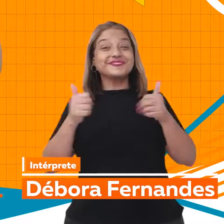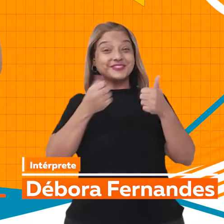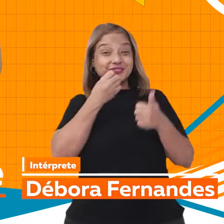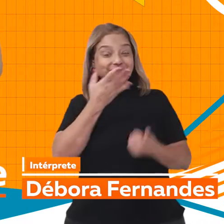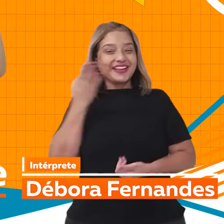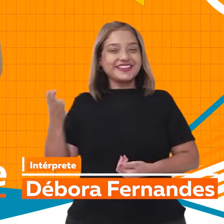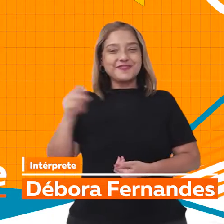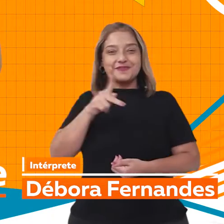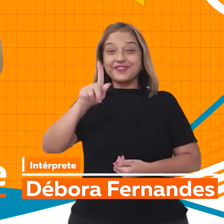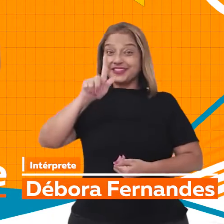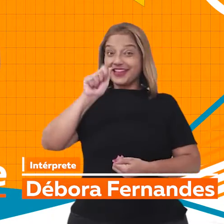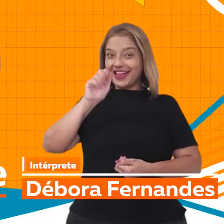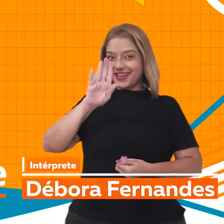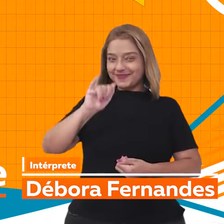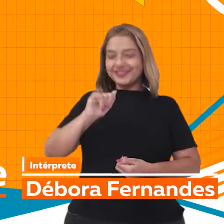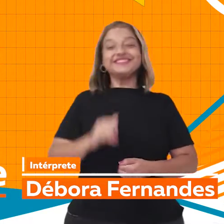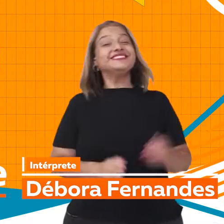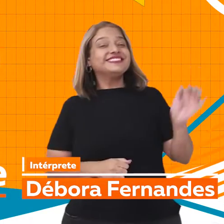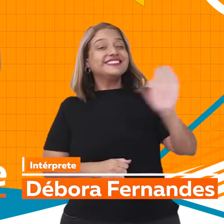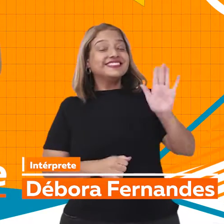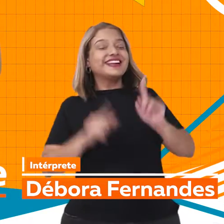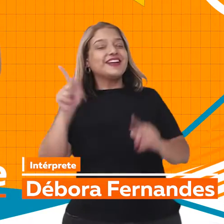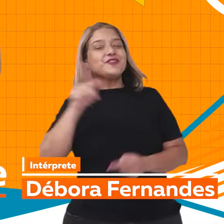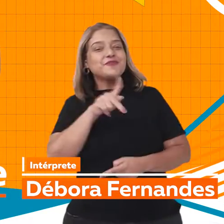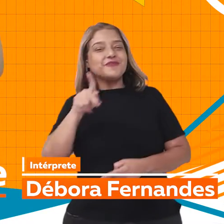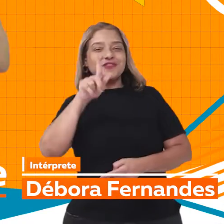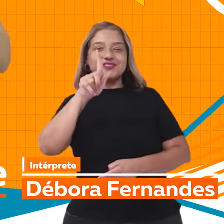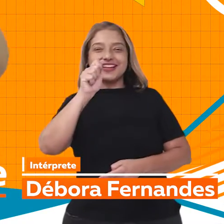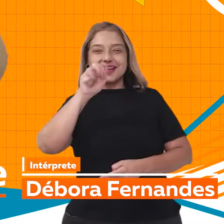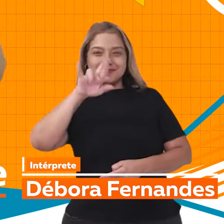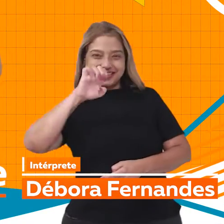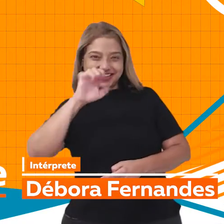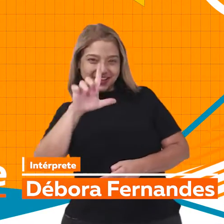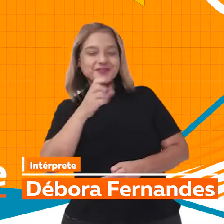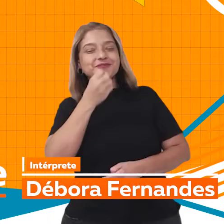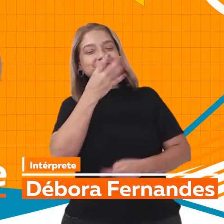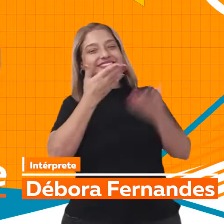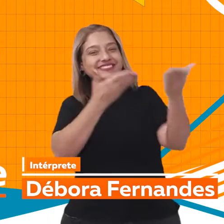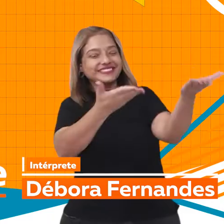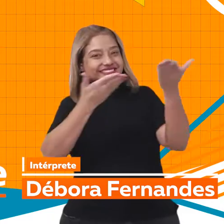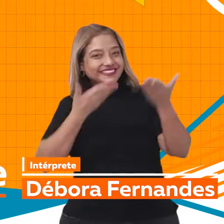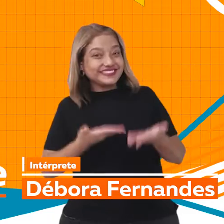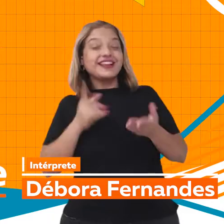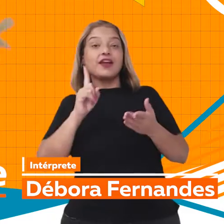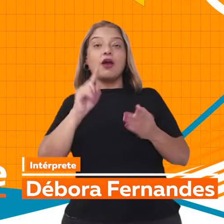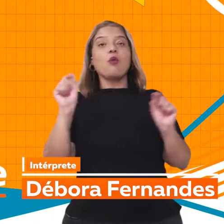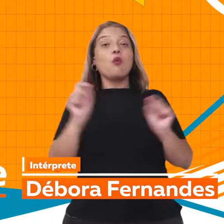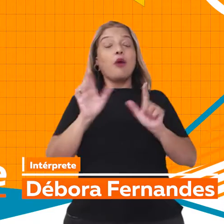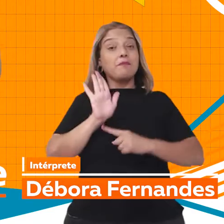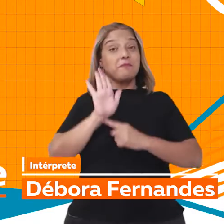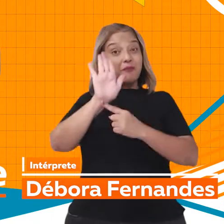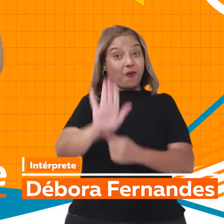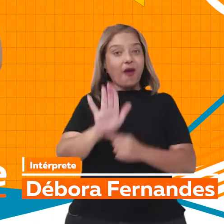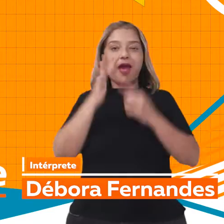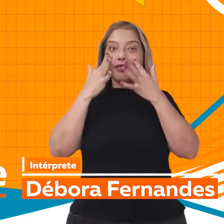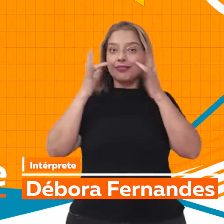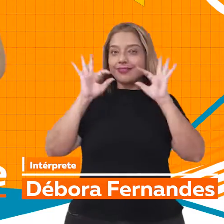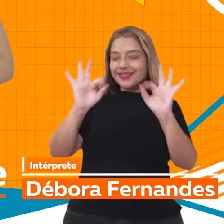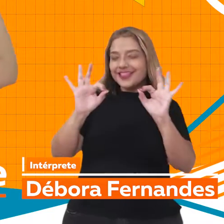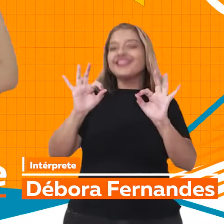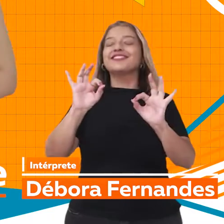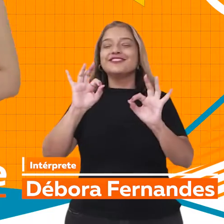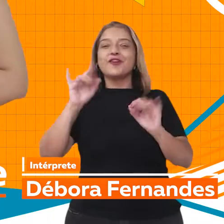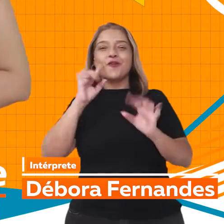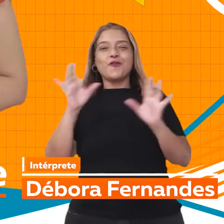Eu sou a professora Gabi. Olá, tudo bem? Eu sou o professor Gabriel. Seja bem-vindo ao quadro Se Liga no Portal, do